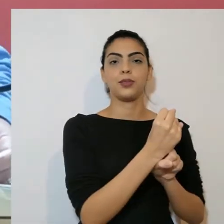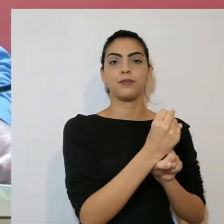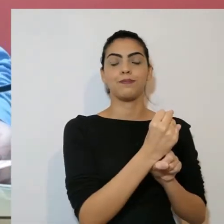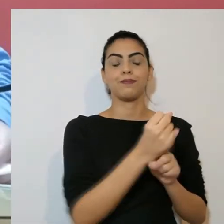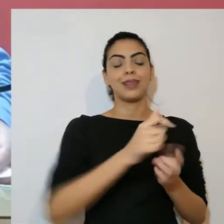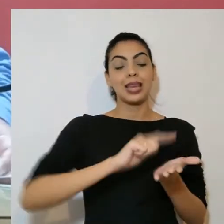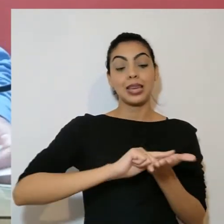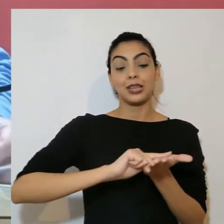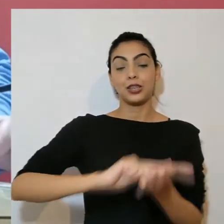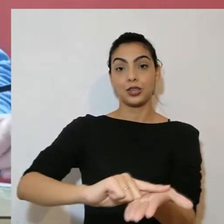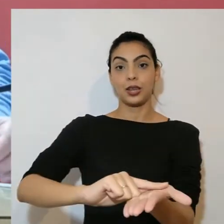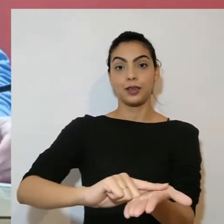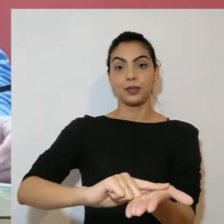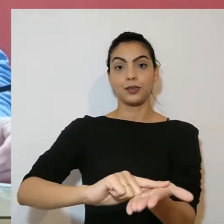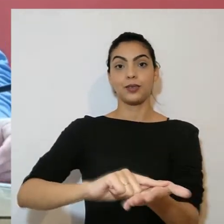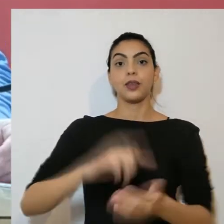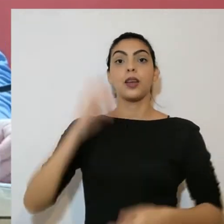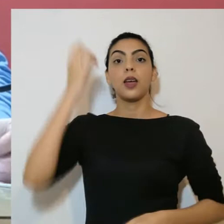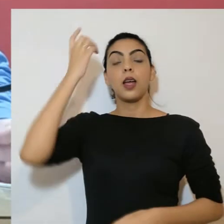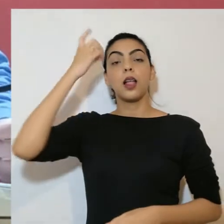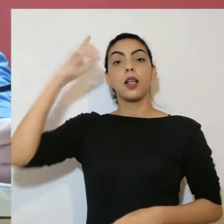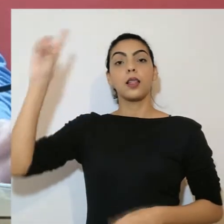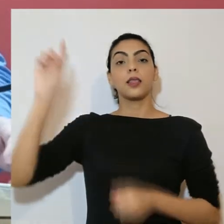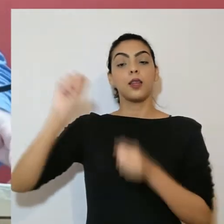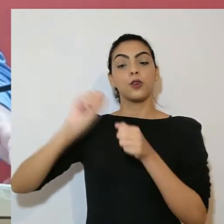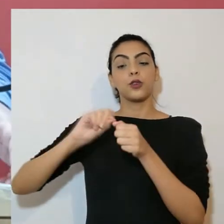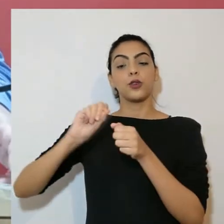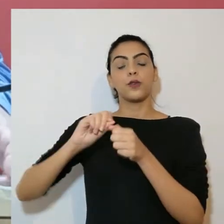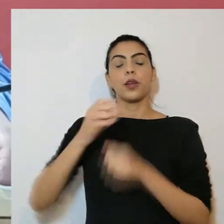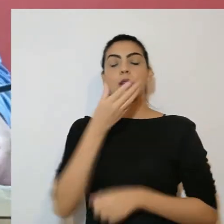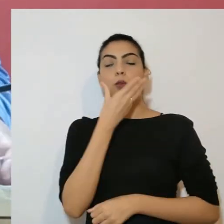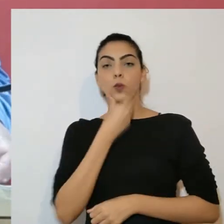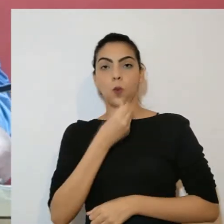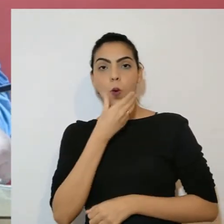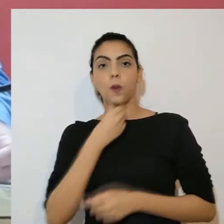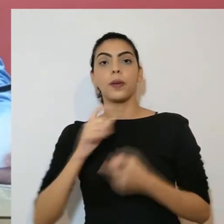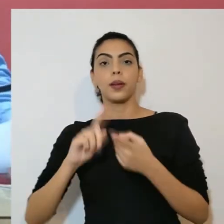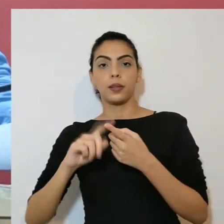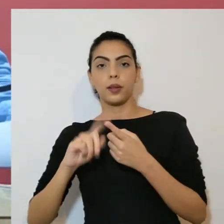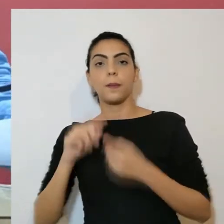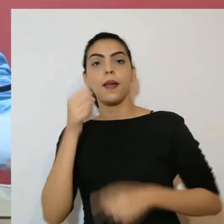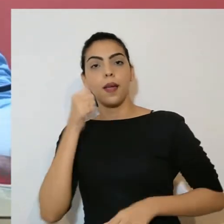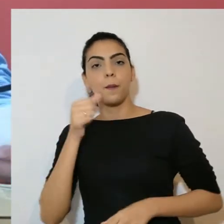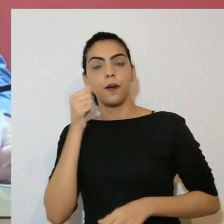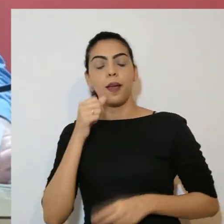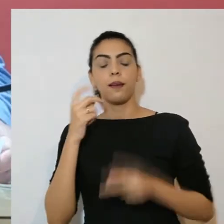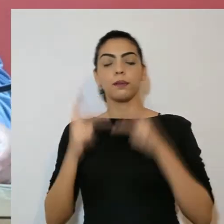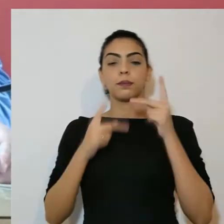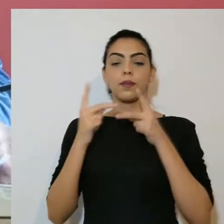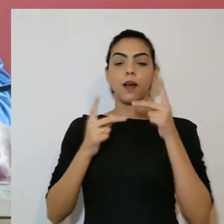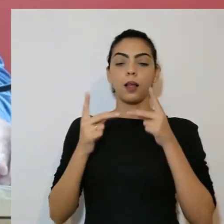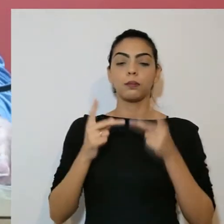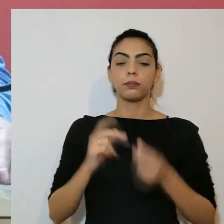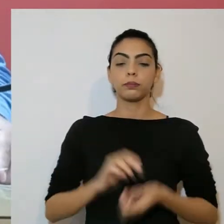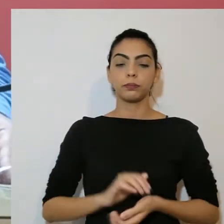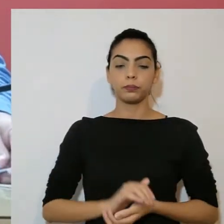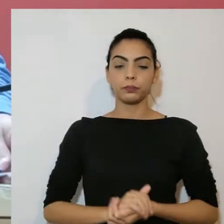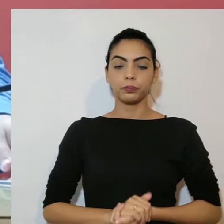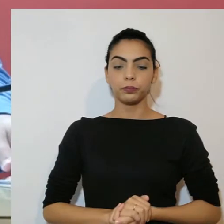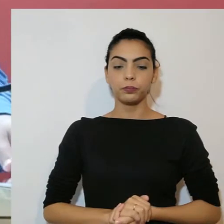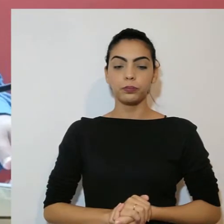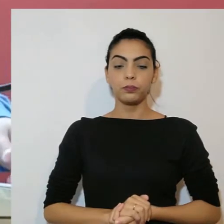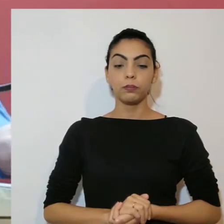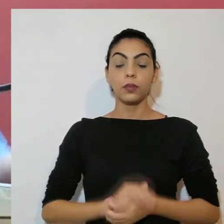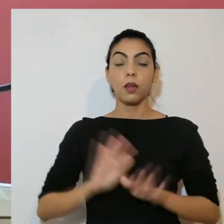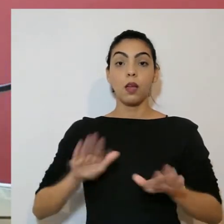Em Gênesis, quando Deus criou o homem e a mulher, o texto diz